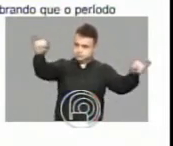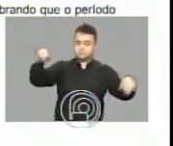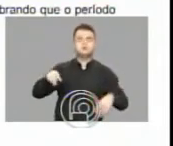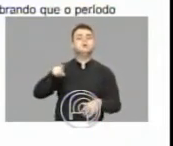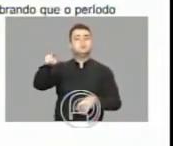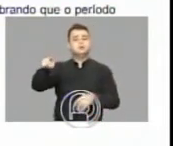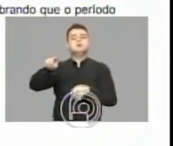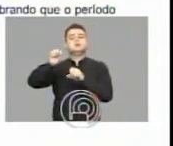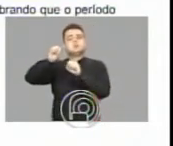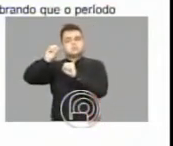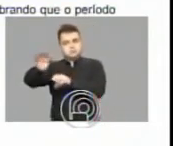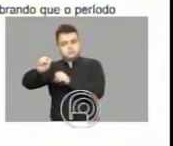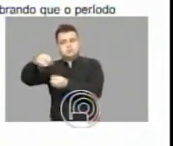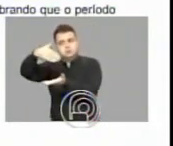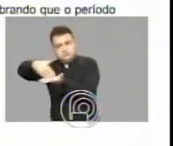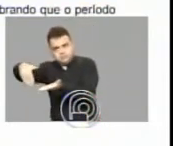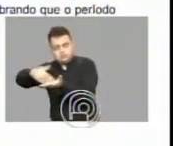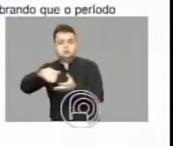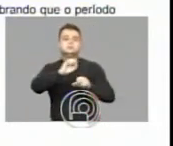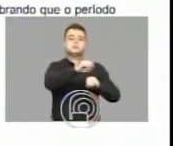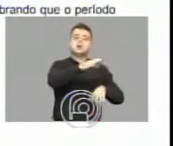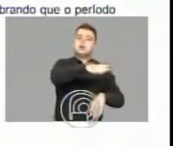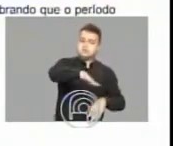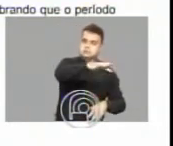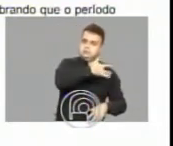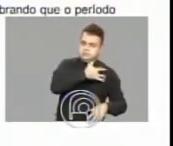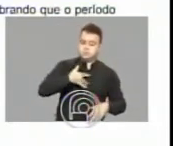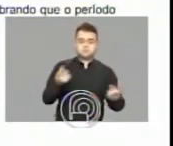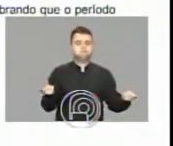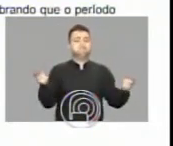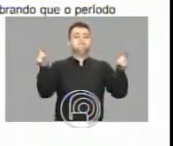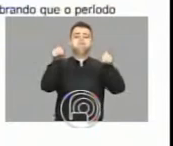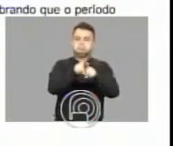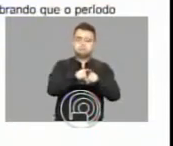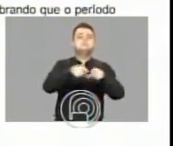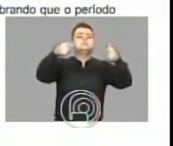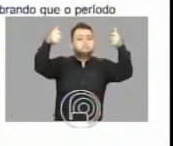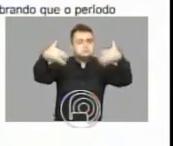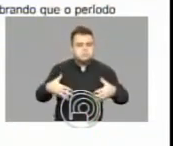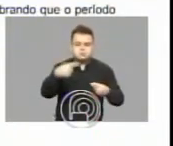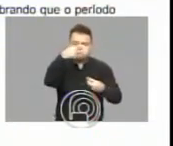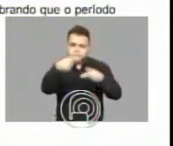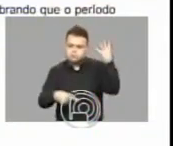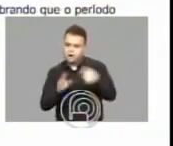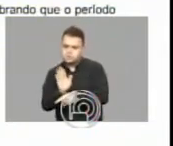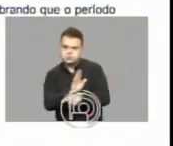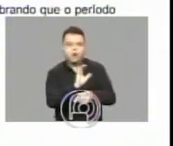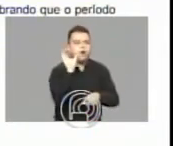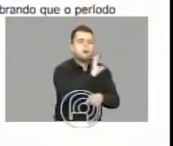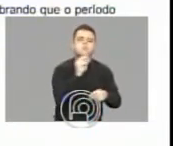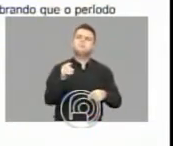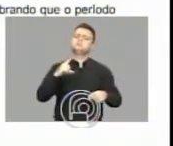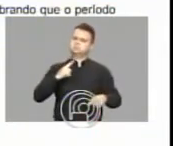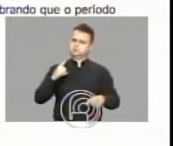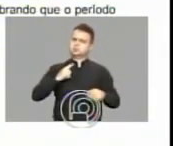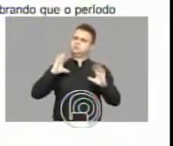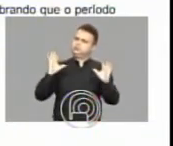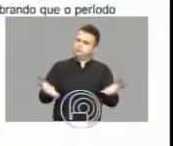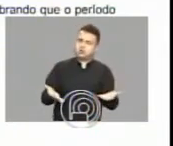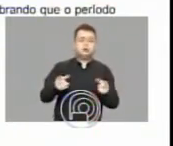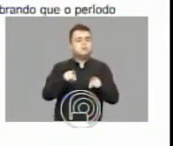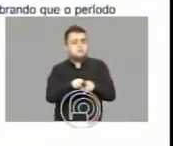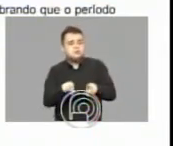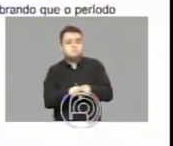de Saúde e com o Corpo de Bombeiros para ações formativas de primeiros socorros. E também que as escolas podem pedir orientações